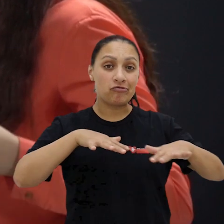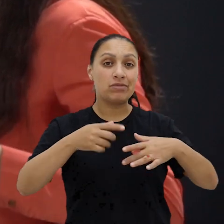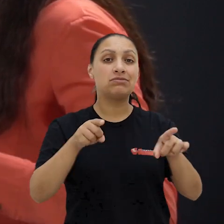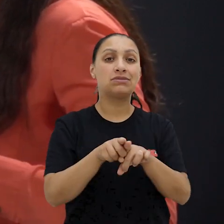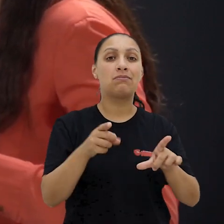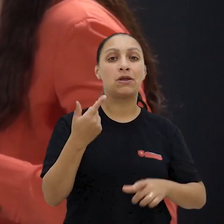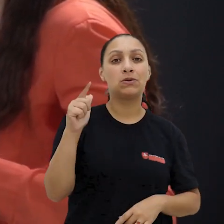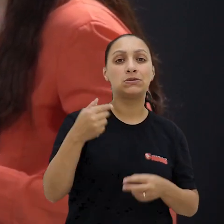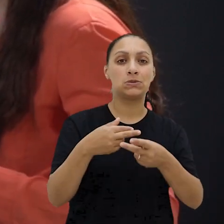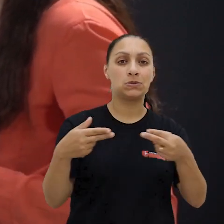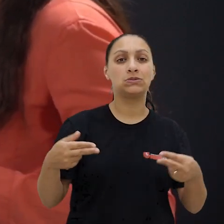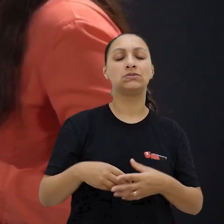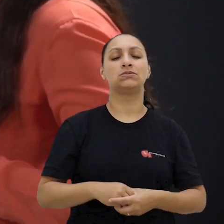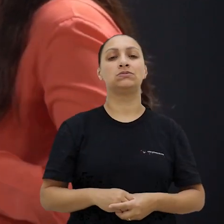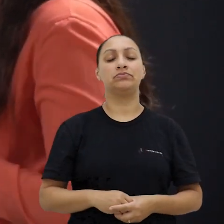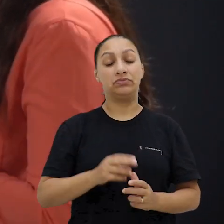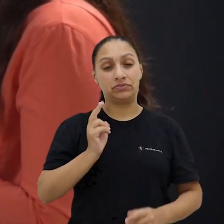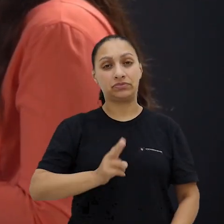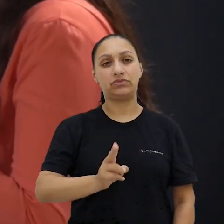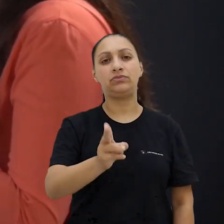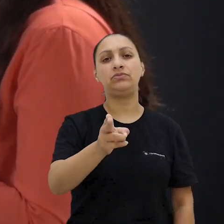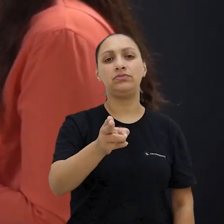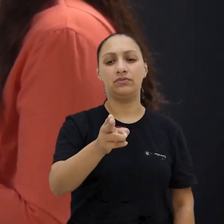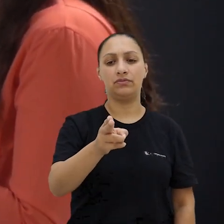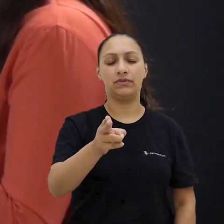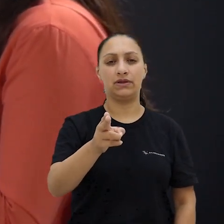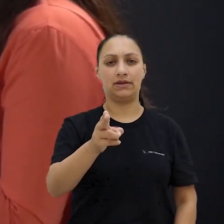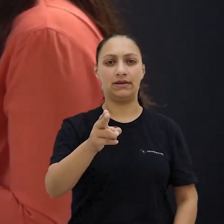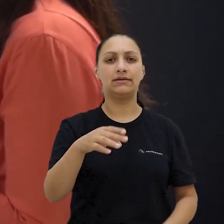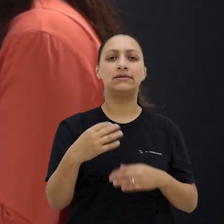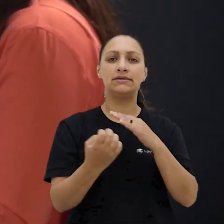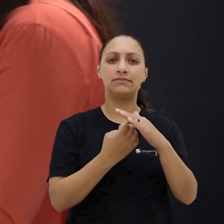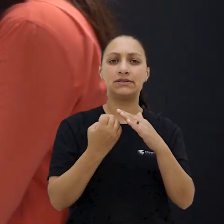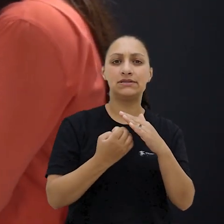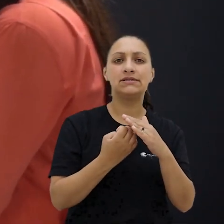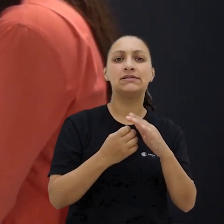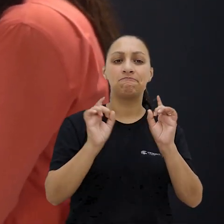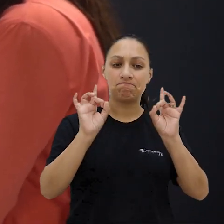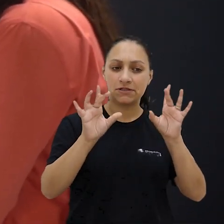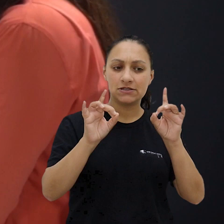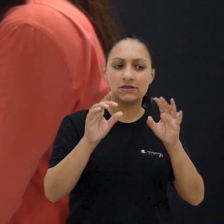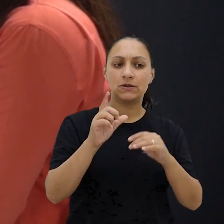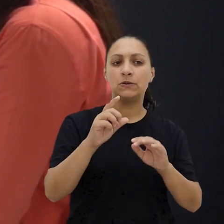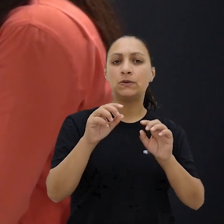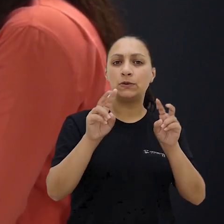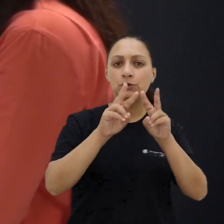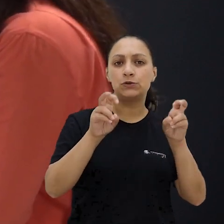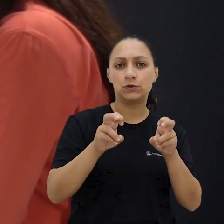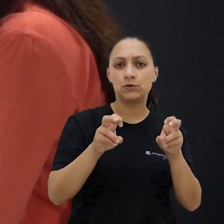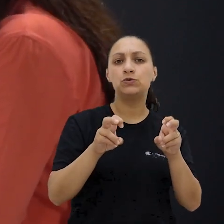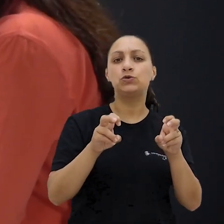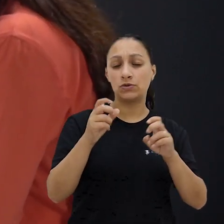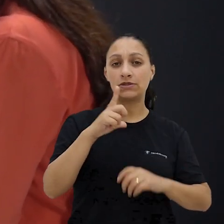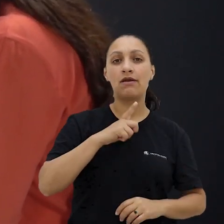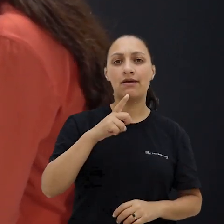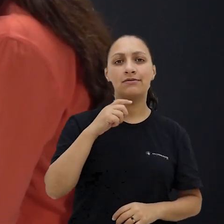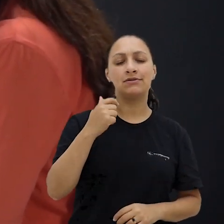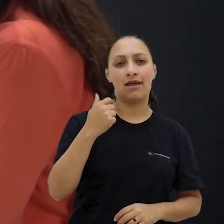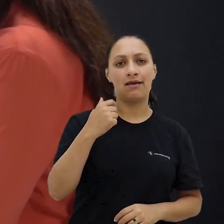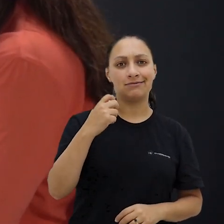movimenta também outras coisas, né? A gente continua, tu já tem tua empresa, tu é especialista, tu tem a tua expertise e